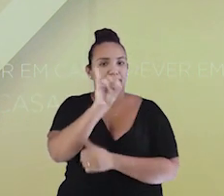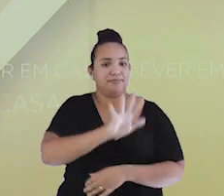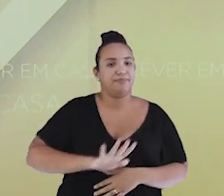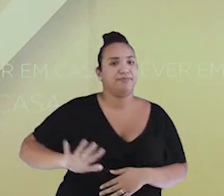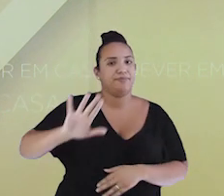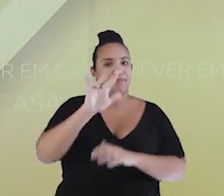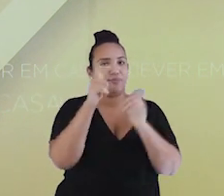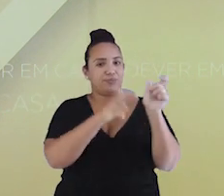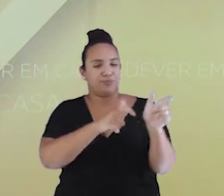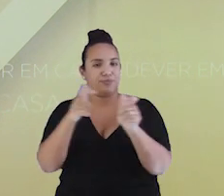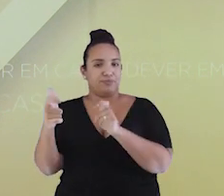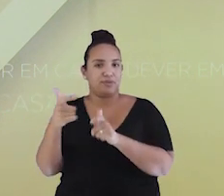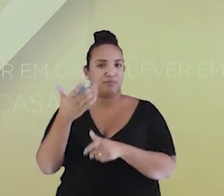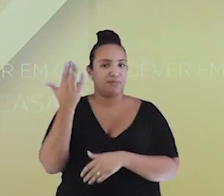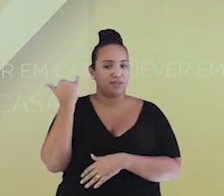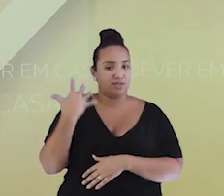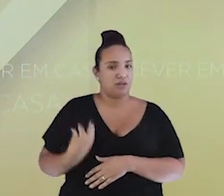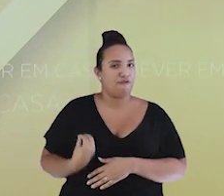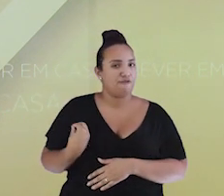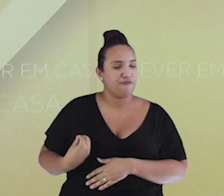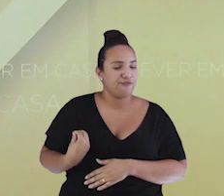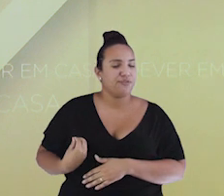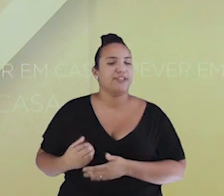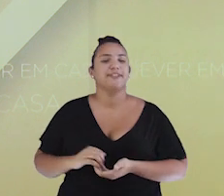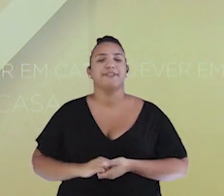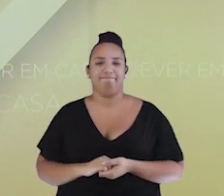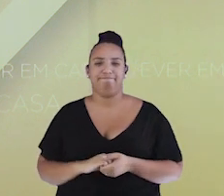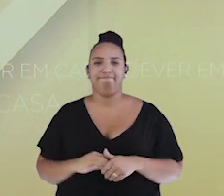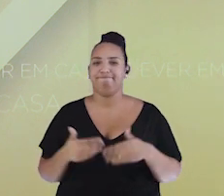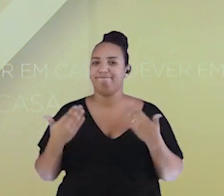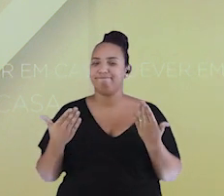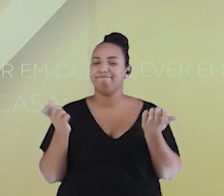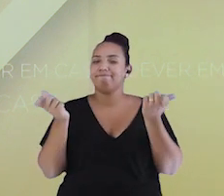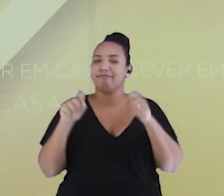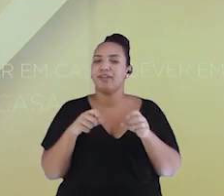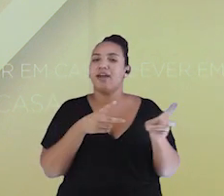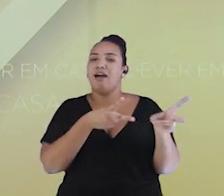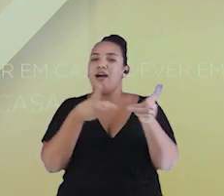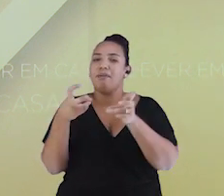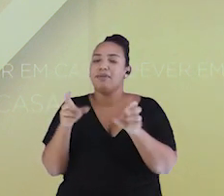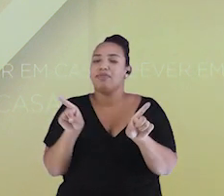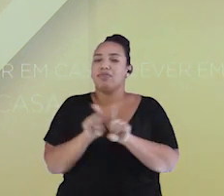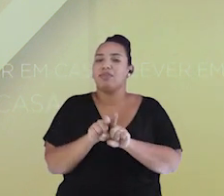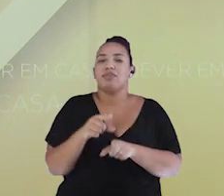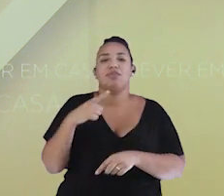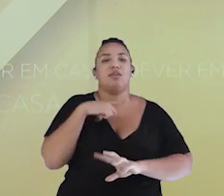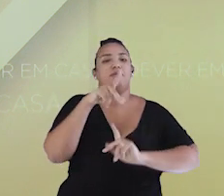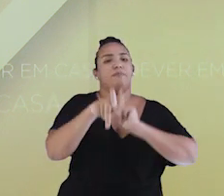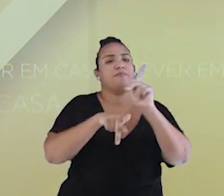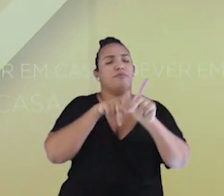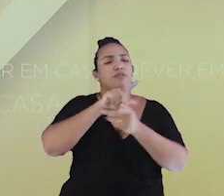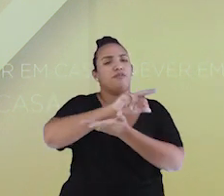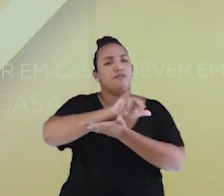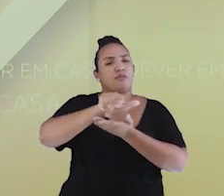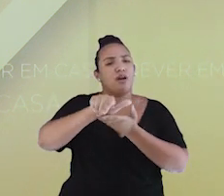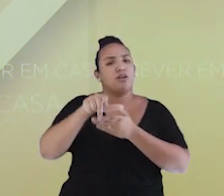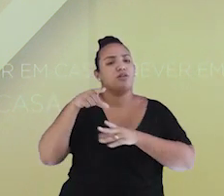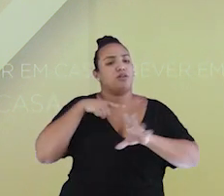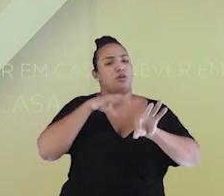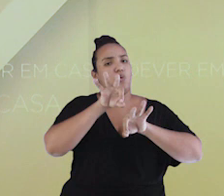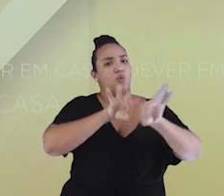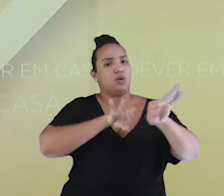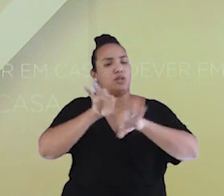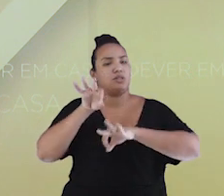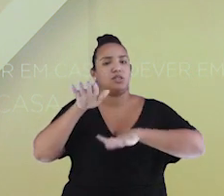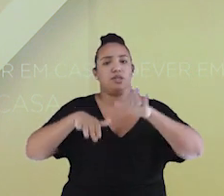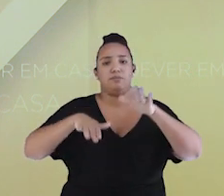originários transformaram as paisagens dos lugares onde habitavam? Também é possível notar que diferentes